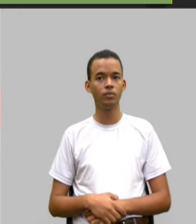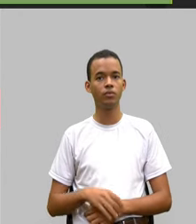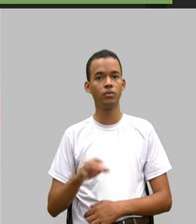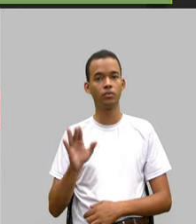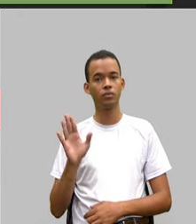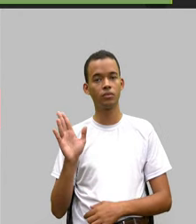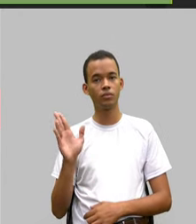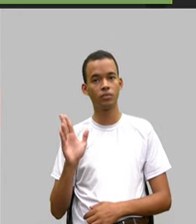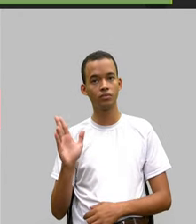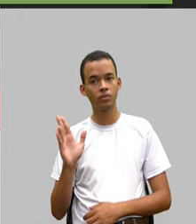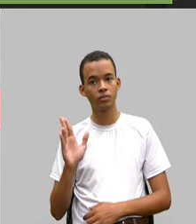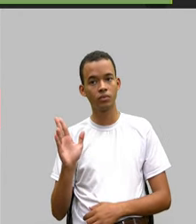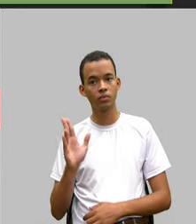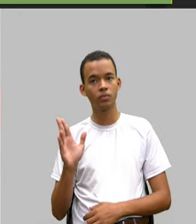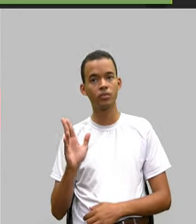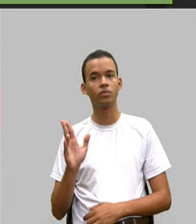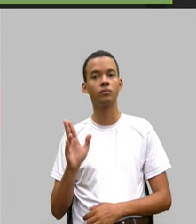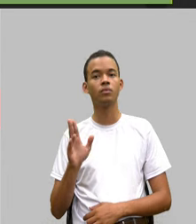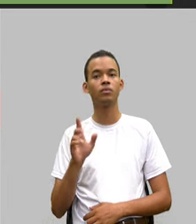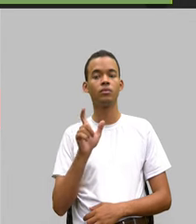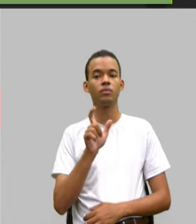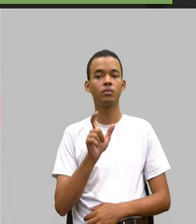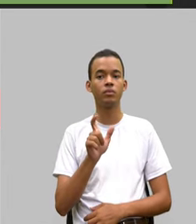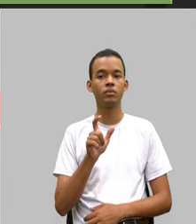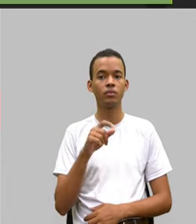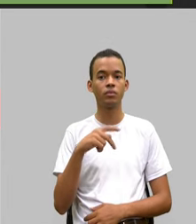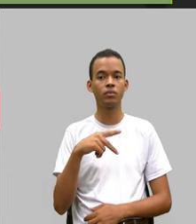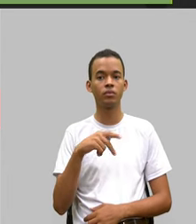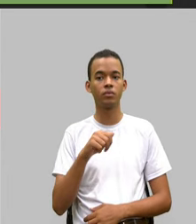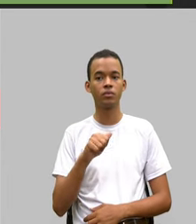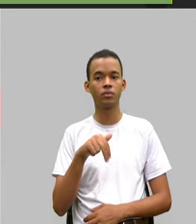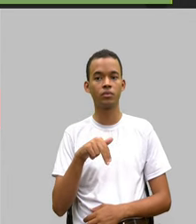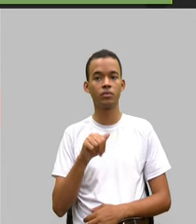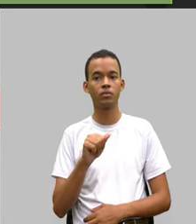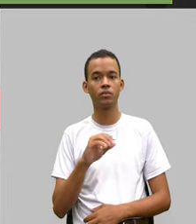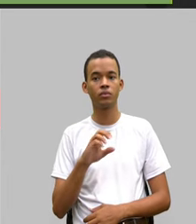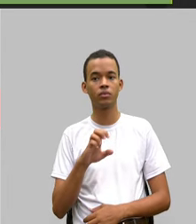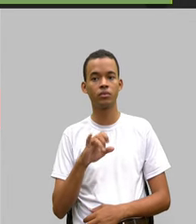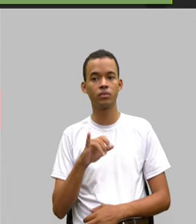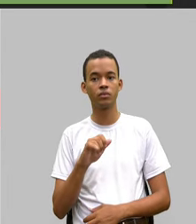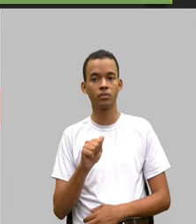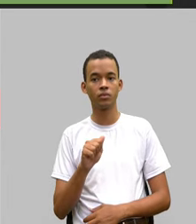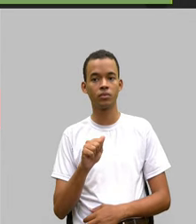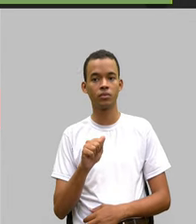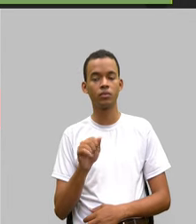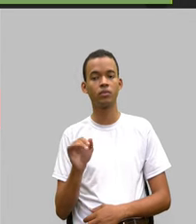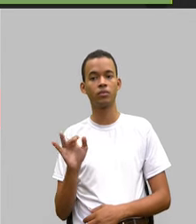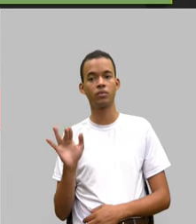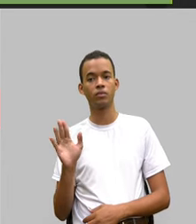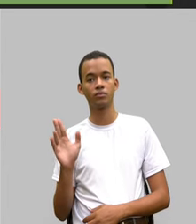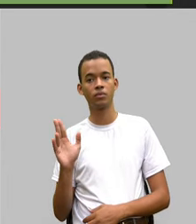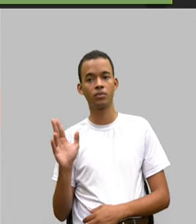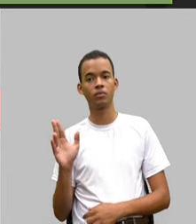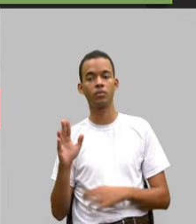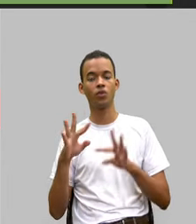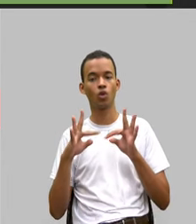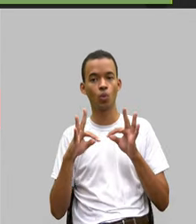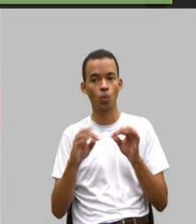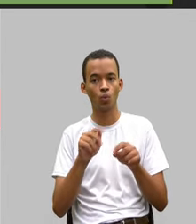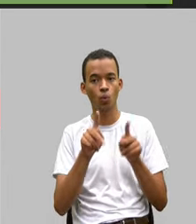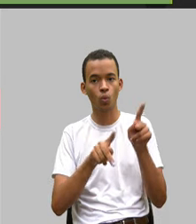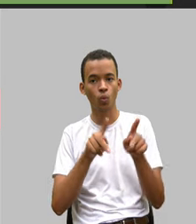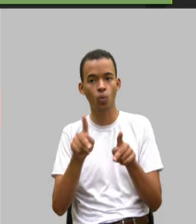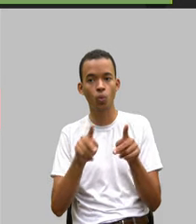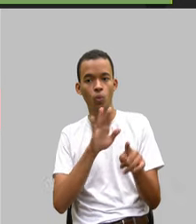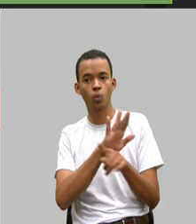ela serve para muitos pacientes Mas não é para todos né então tem pacientes que não vão se adaptar né E isso com